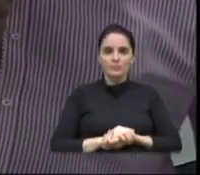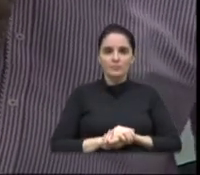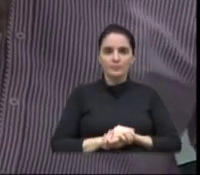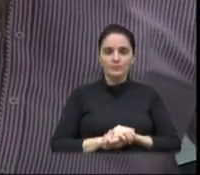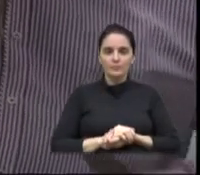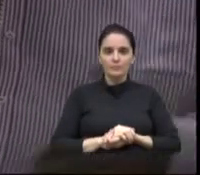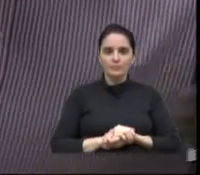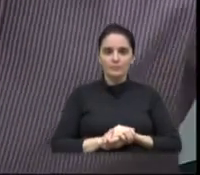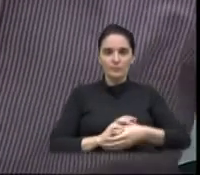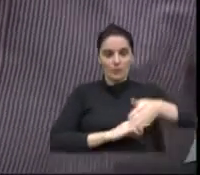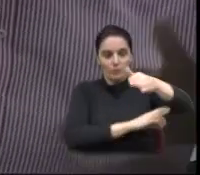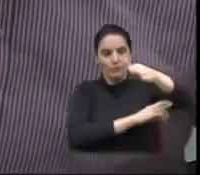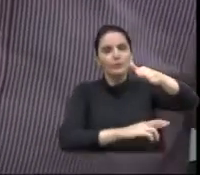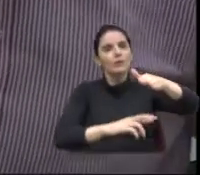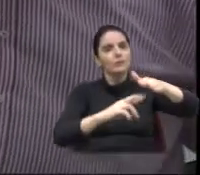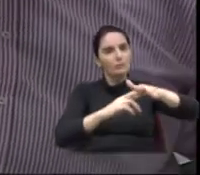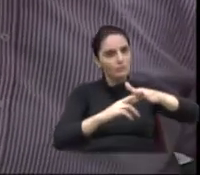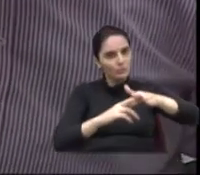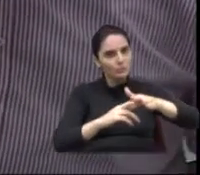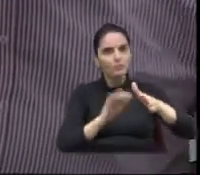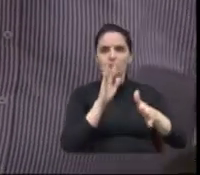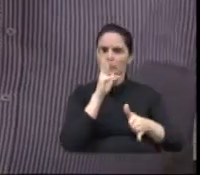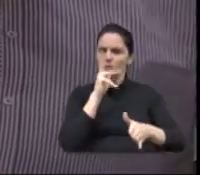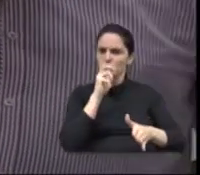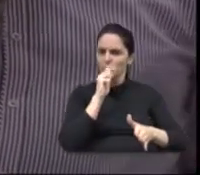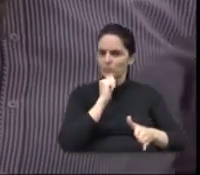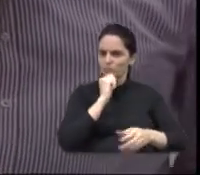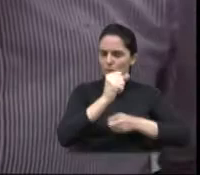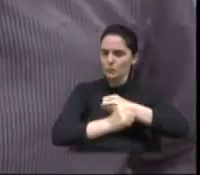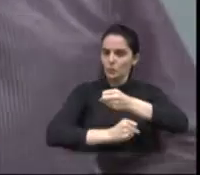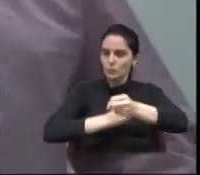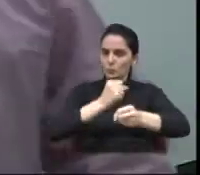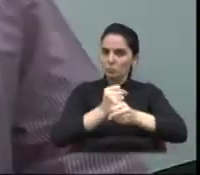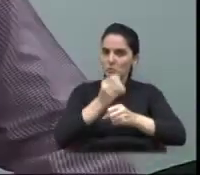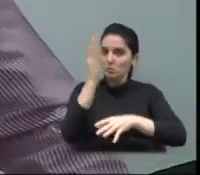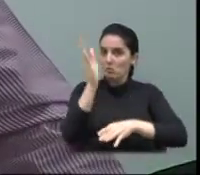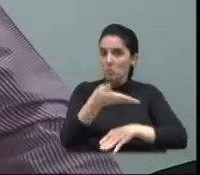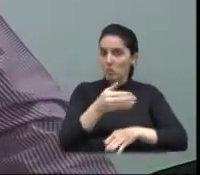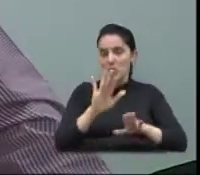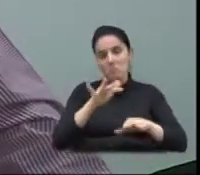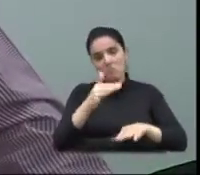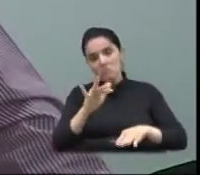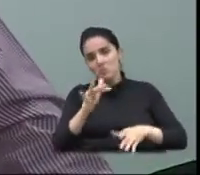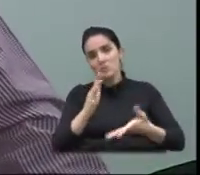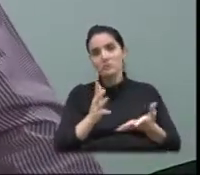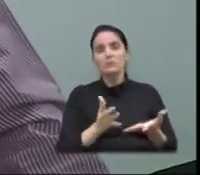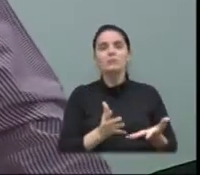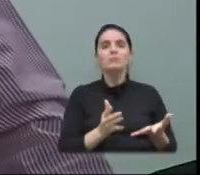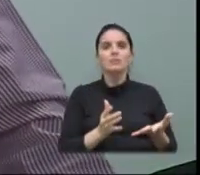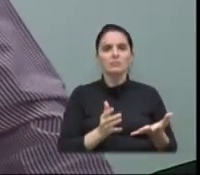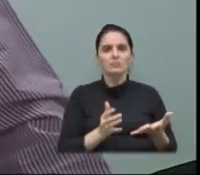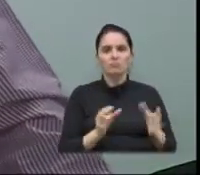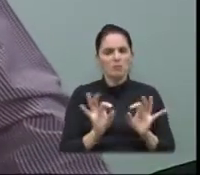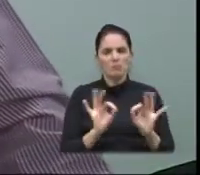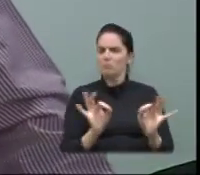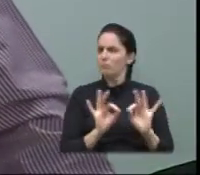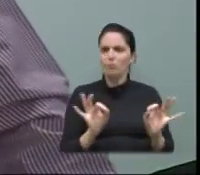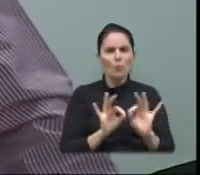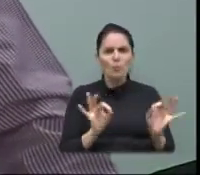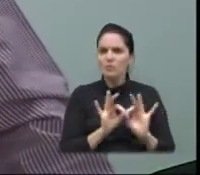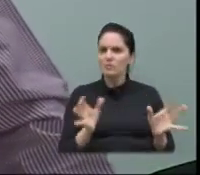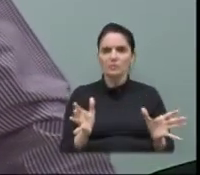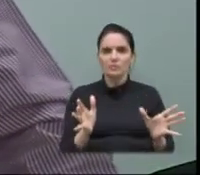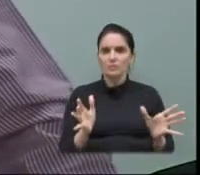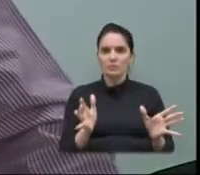um viaduto desse demora pelo menos um ano e meio para fazer, se fizer uma obra sem parar, não é uma coisa simples. E isso está